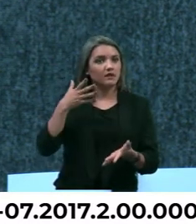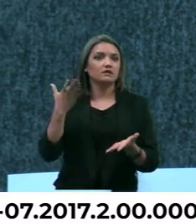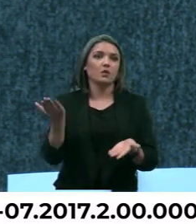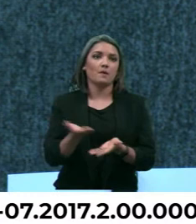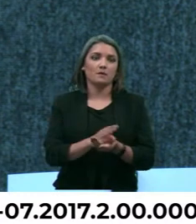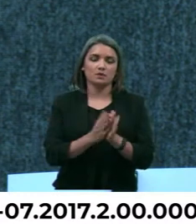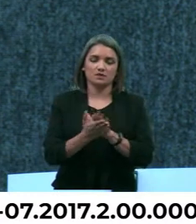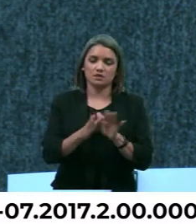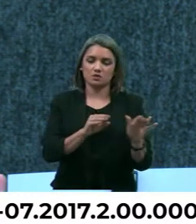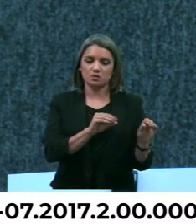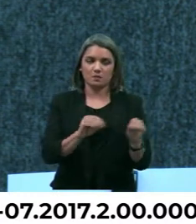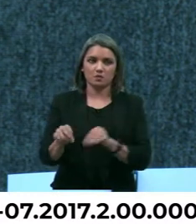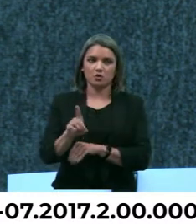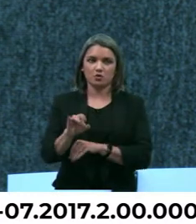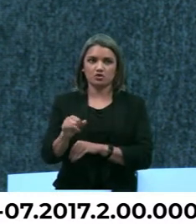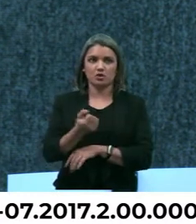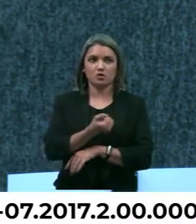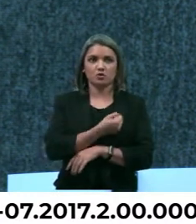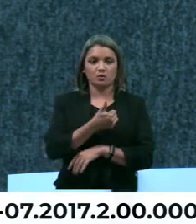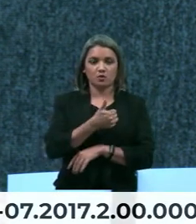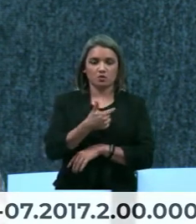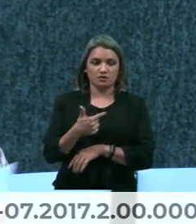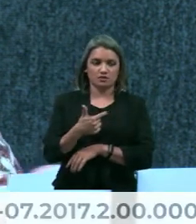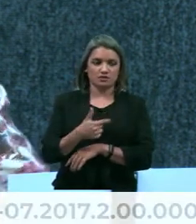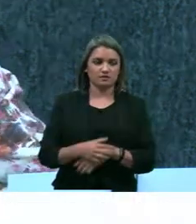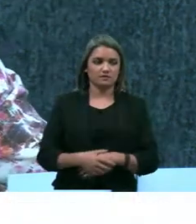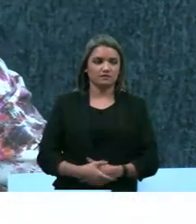adiado. É o item 12 da pauta.